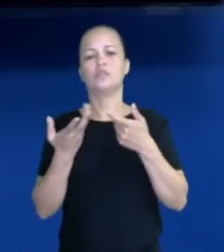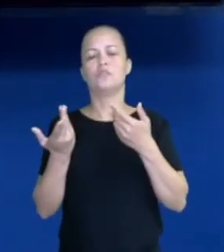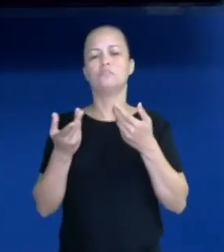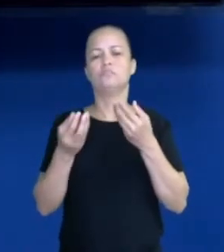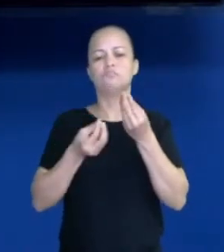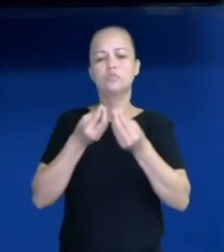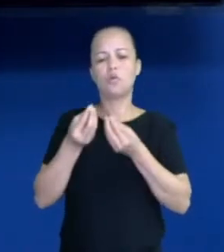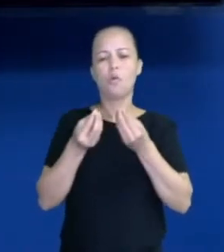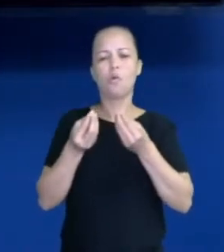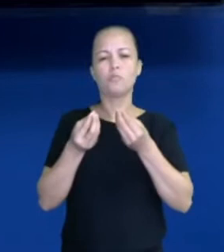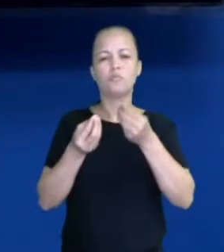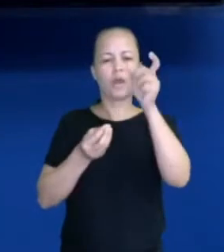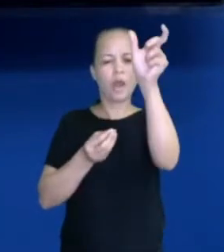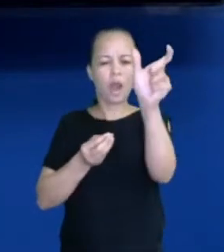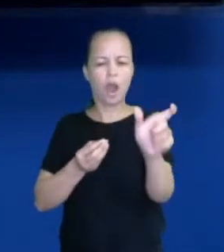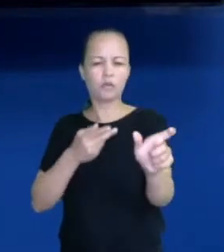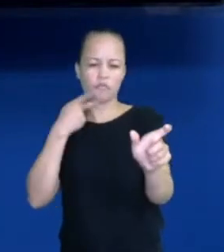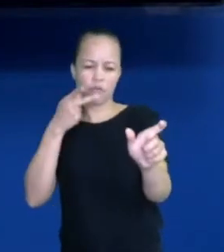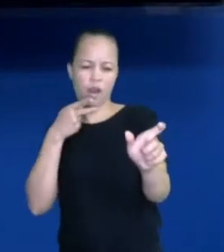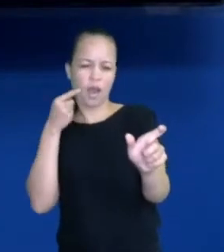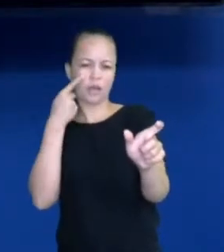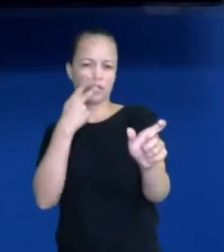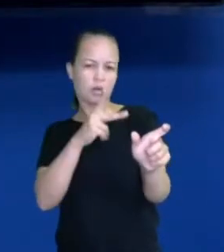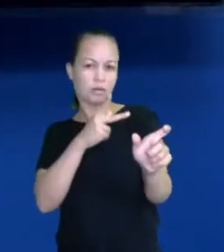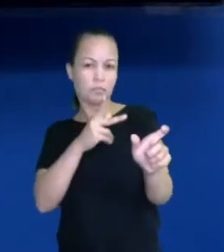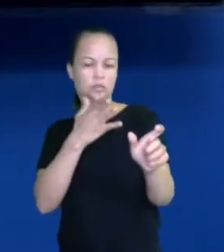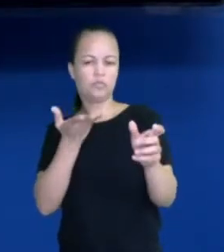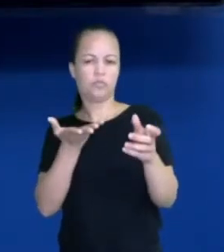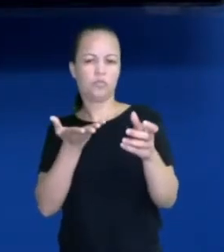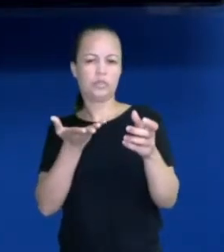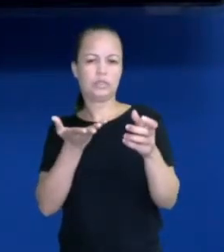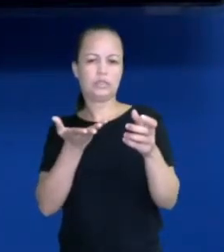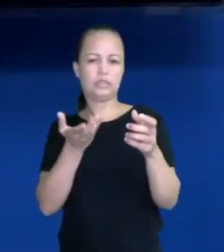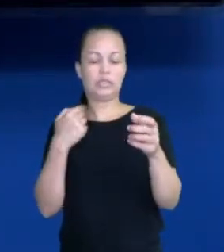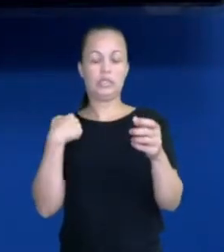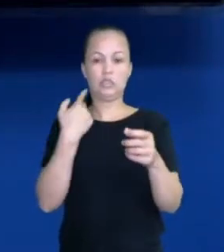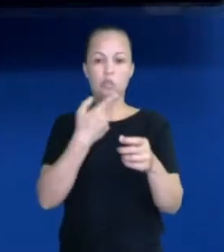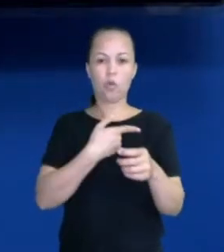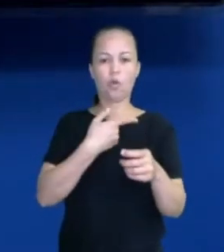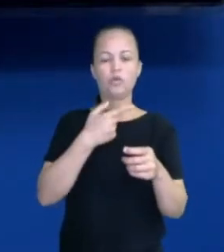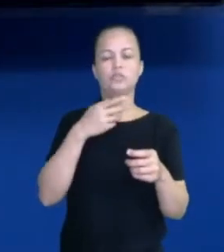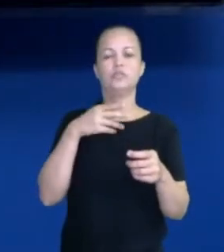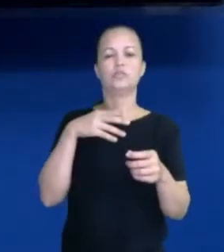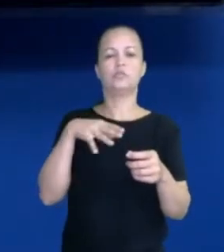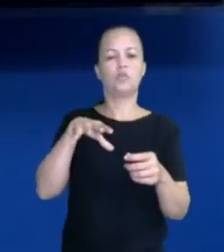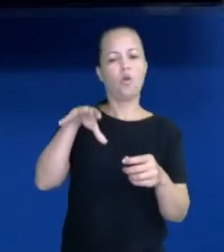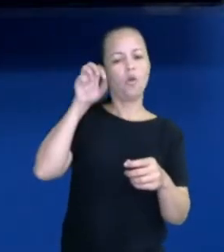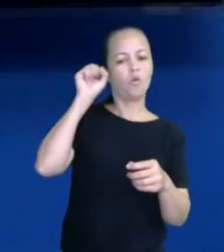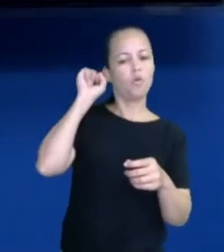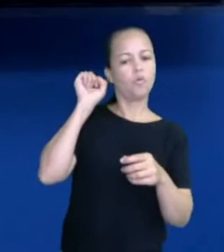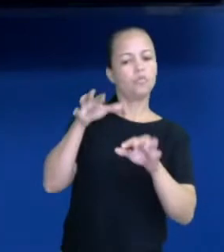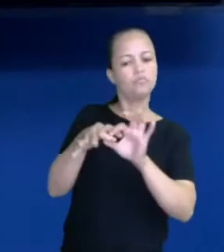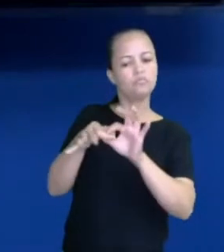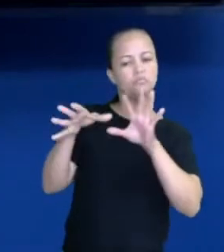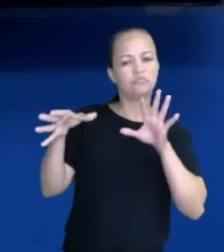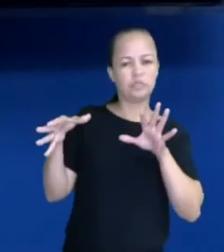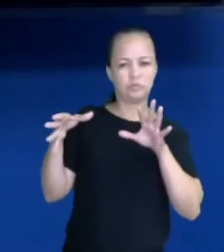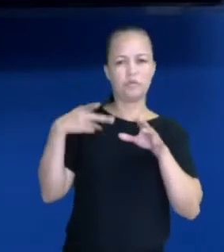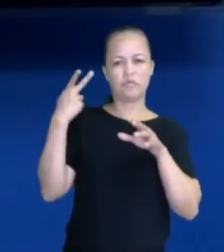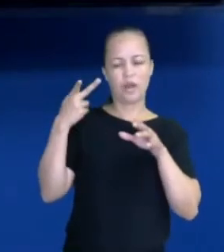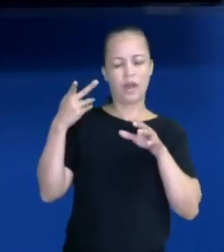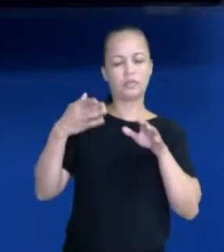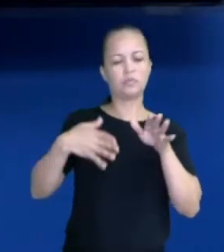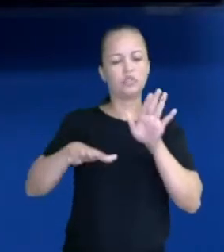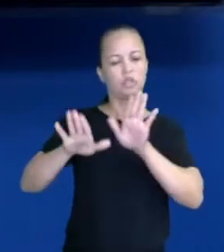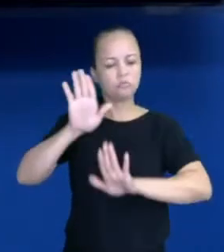pejorativa alguém. Se a gente é livre para ouvir, a gente é livre para falar, a gente também tem que tomar o quê?